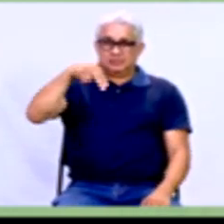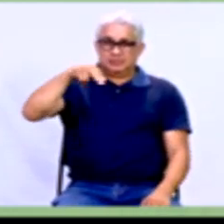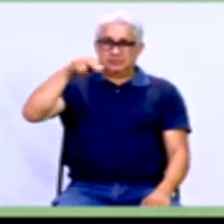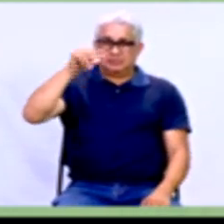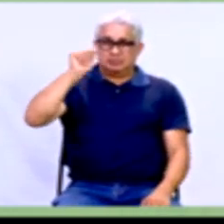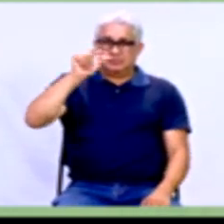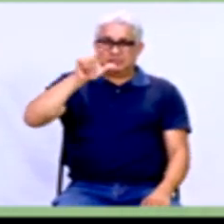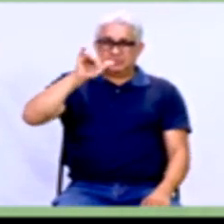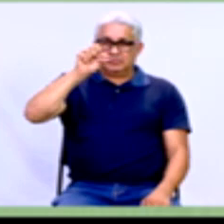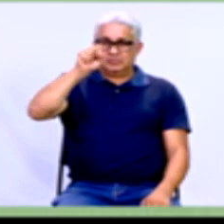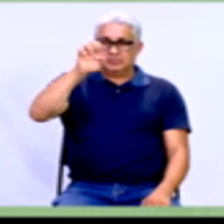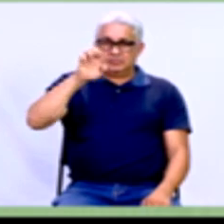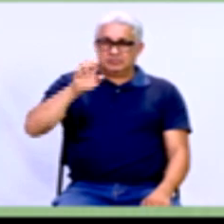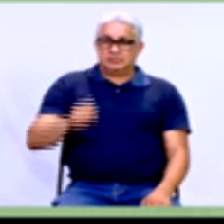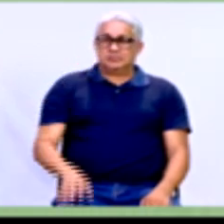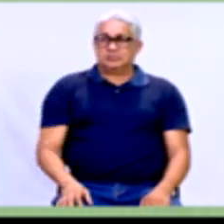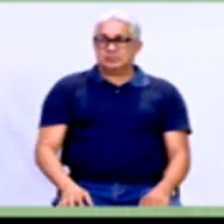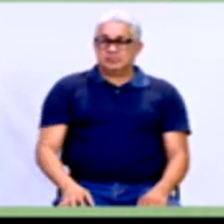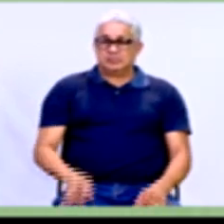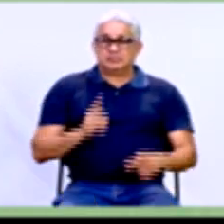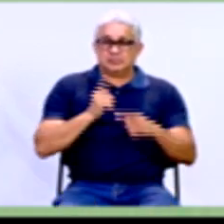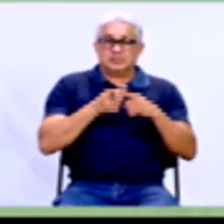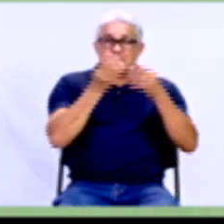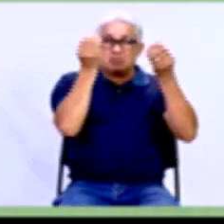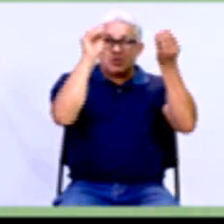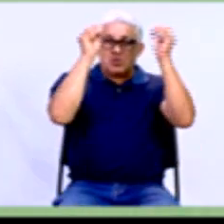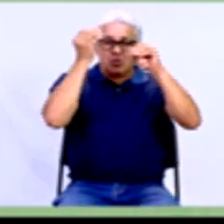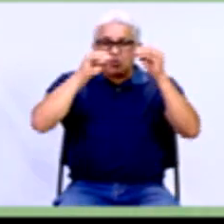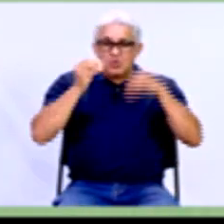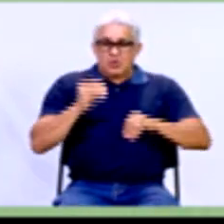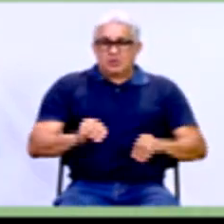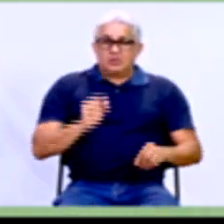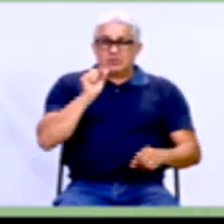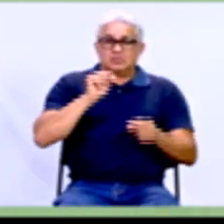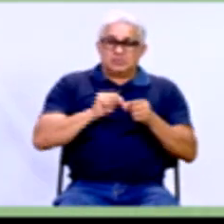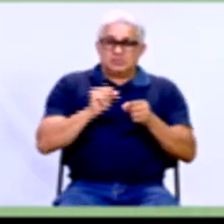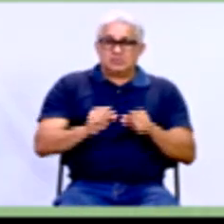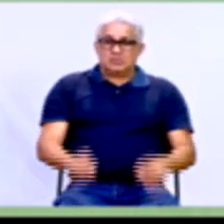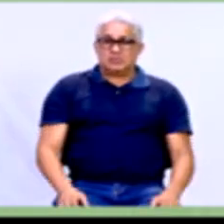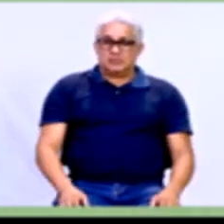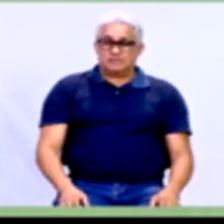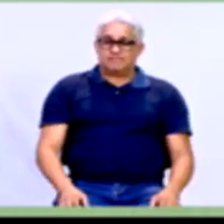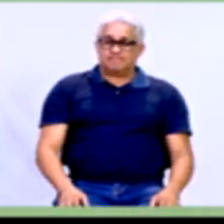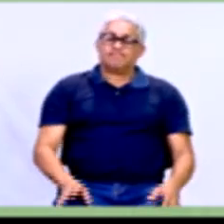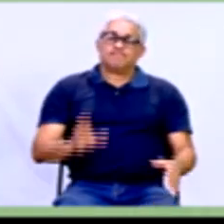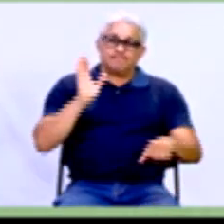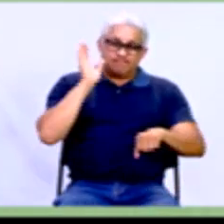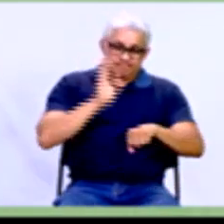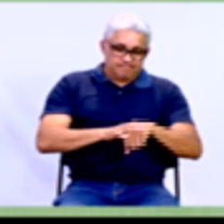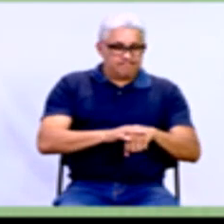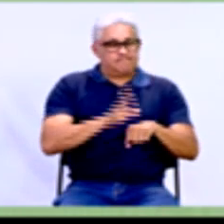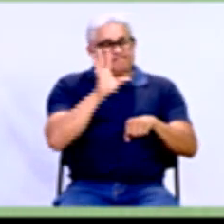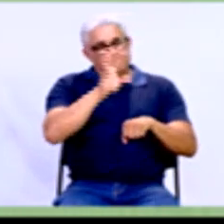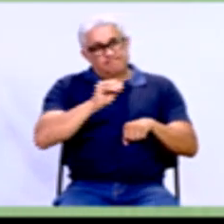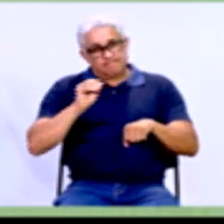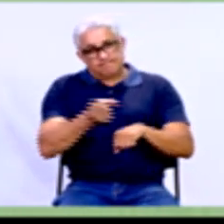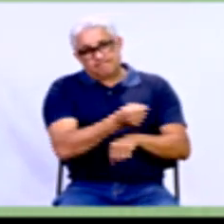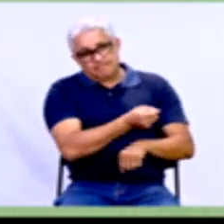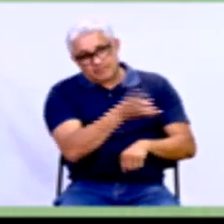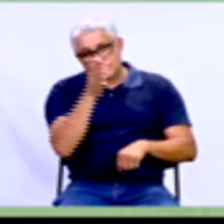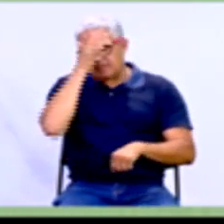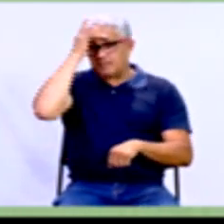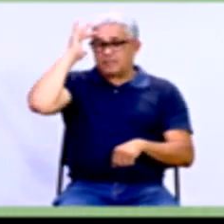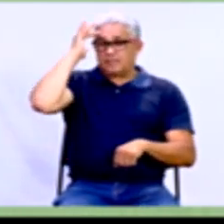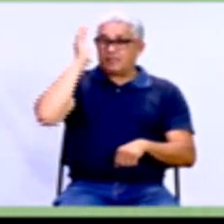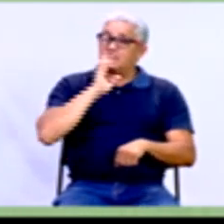base naquela distribuição de frequência que a gente fez. Então, o que a gente faz? A gente pega a quantidade de pessoas